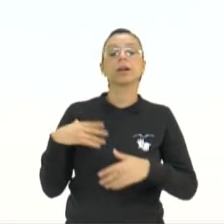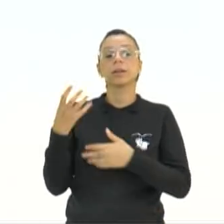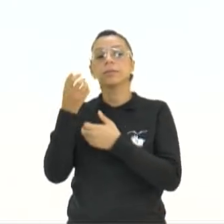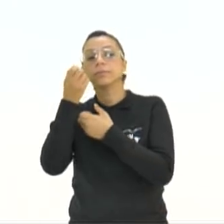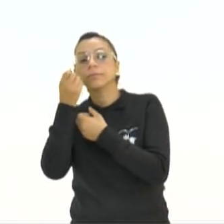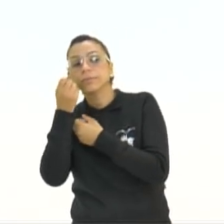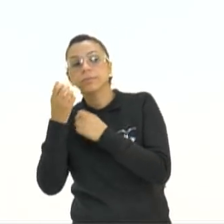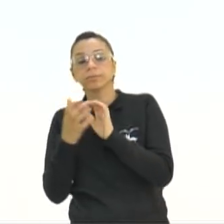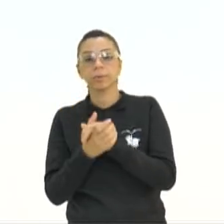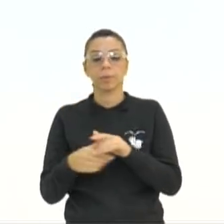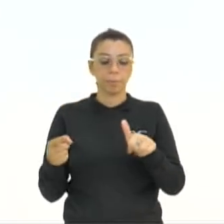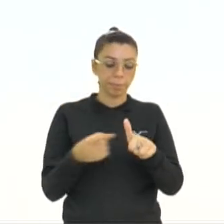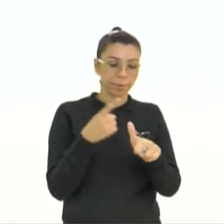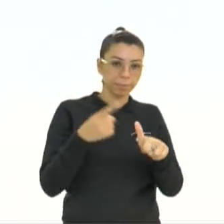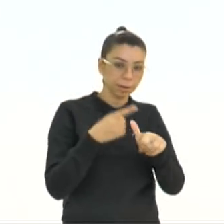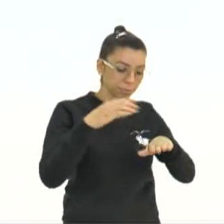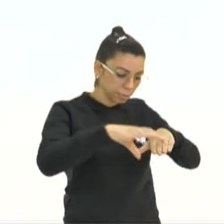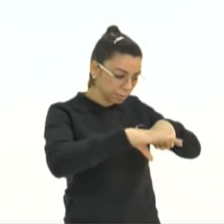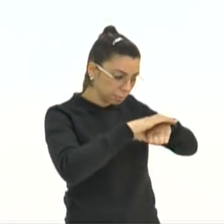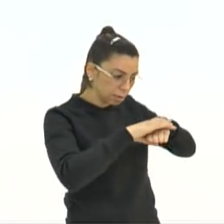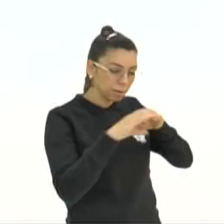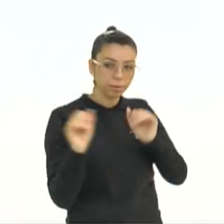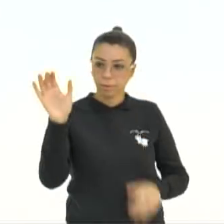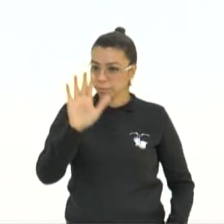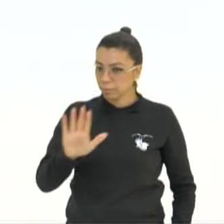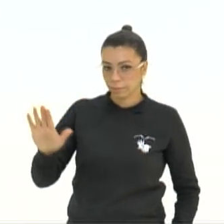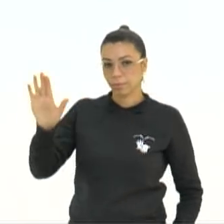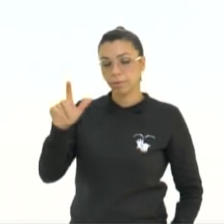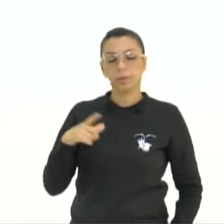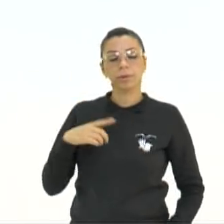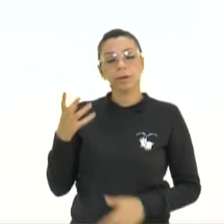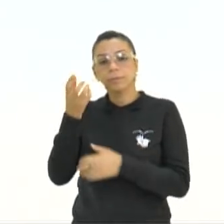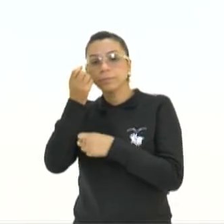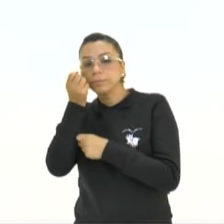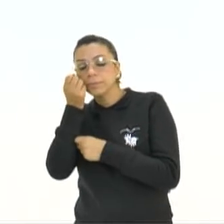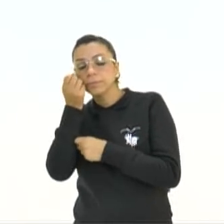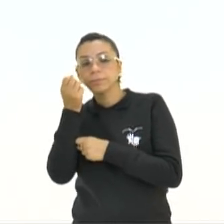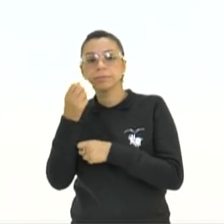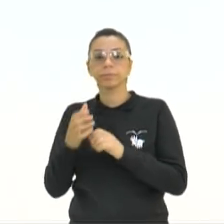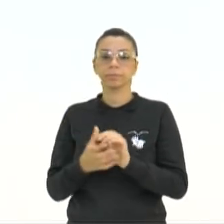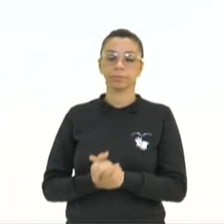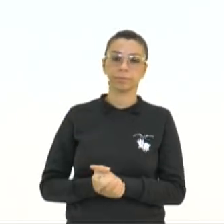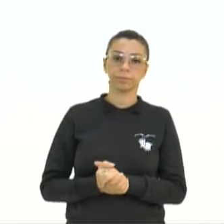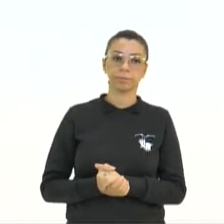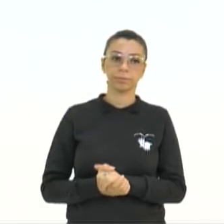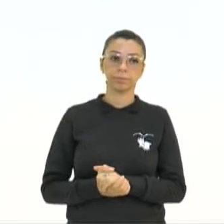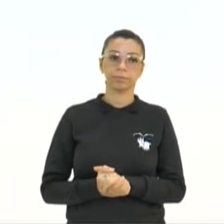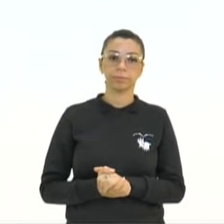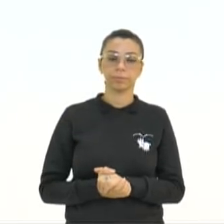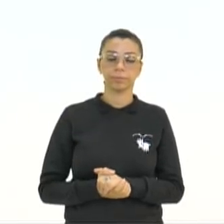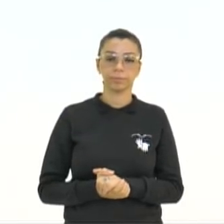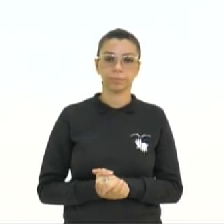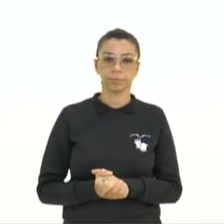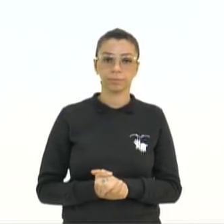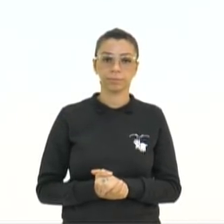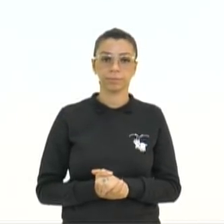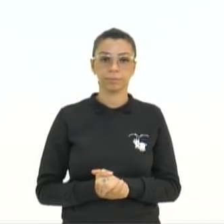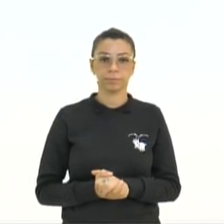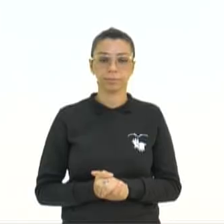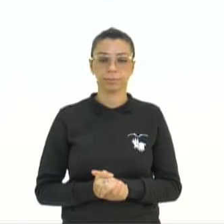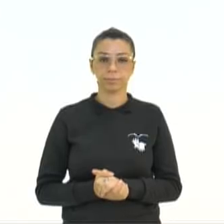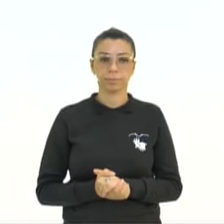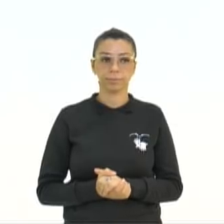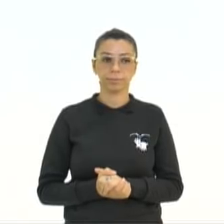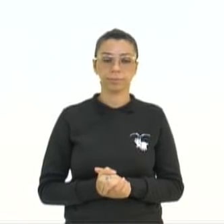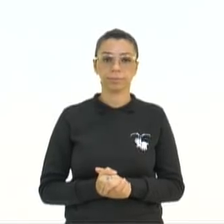imagem, um chinelinho. E na segunda, ela está deitada. E a frase? Bella took off her slippers